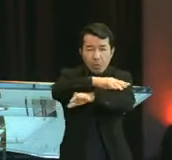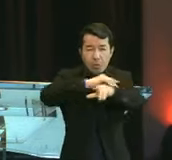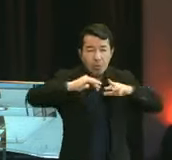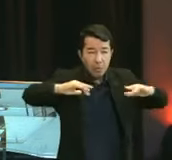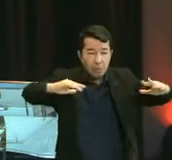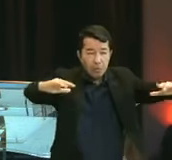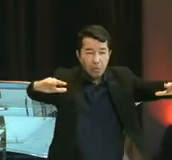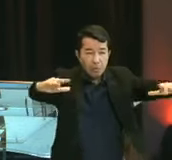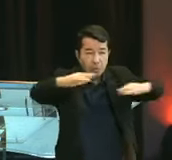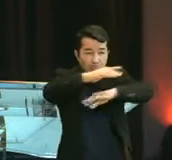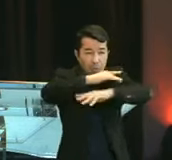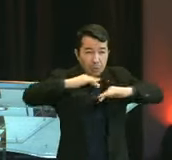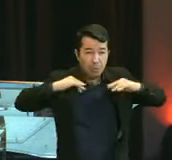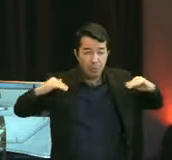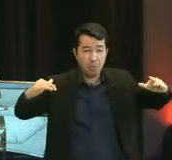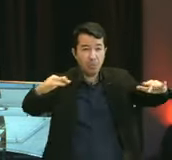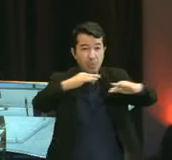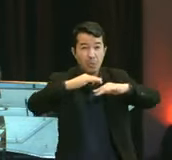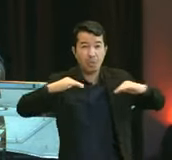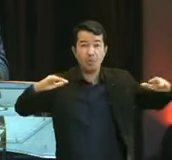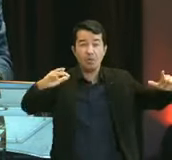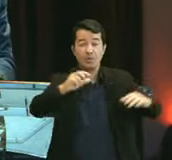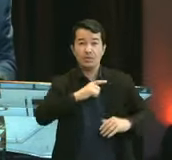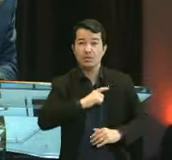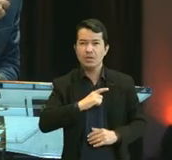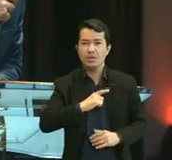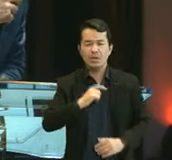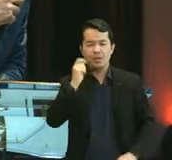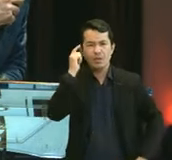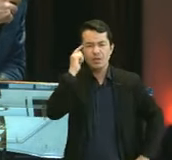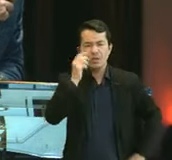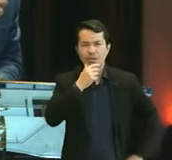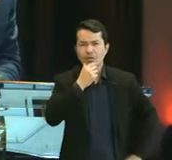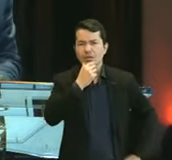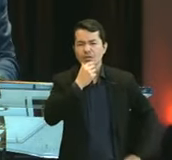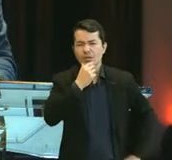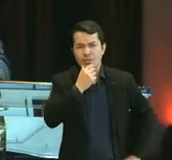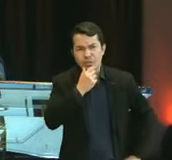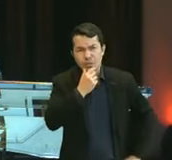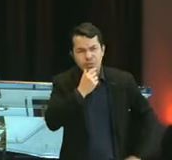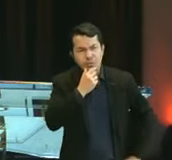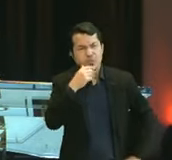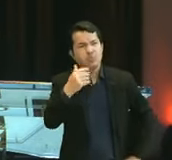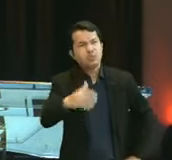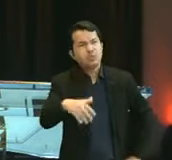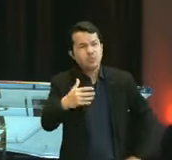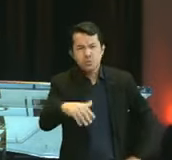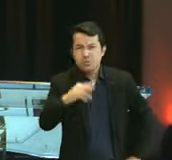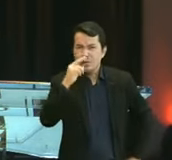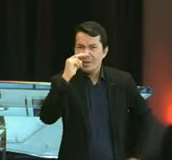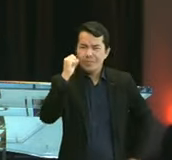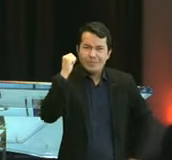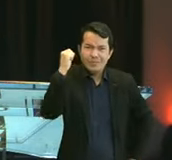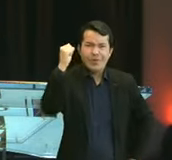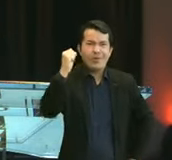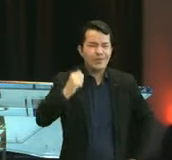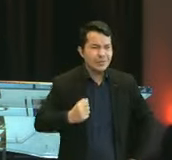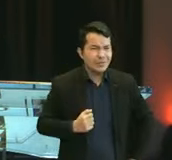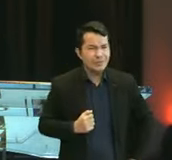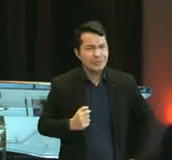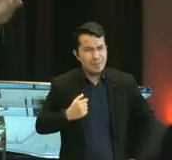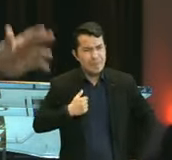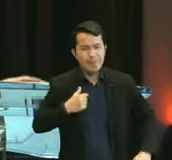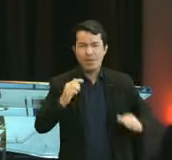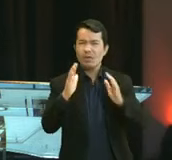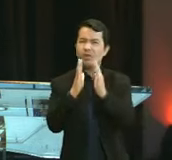vidas. Sabe, a minha oração é que os meus reservatórios estejam